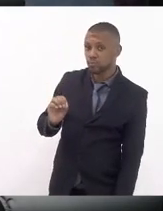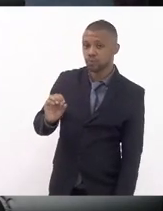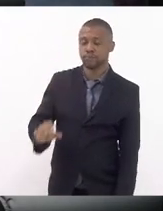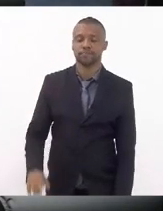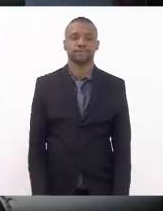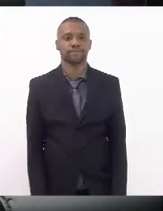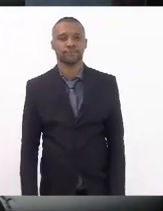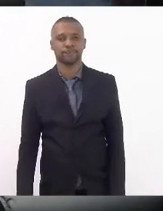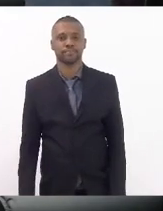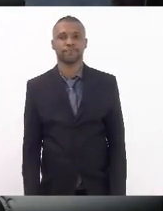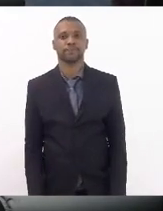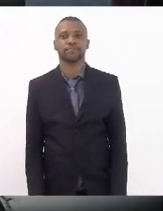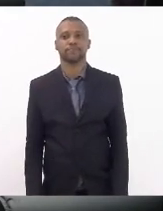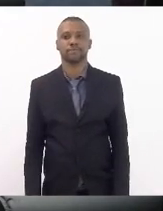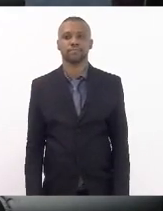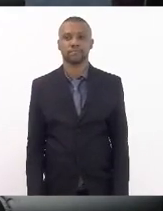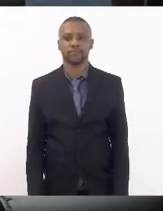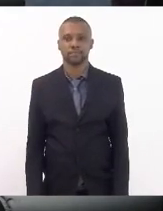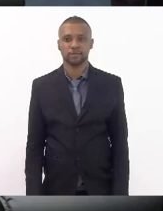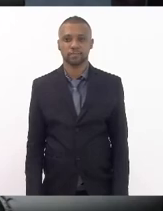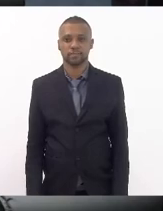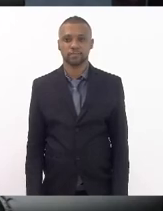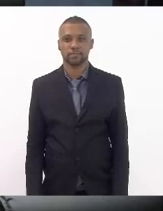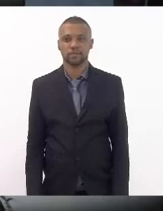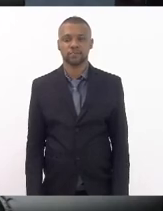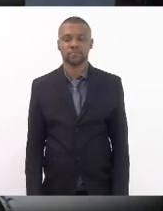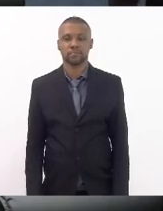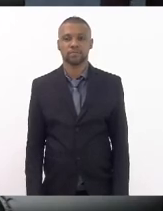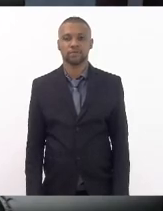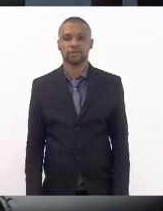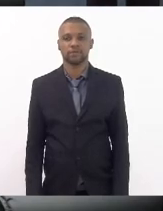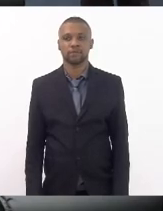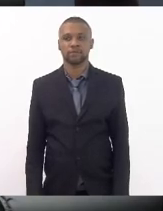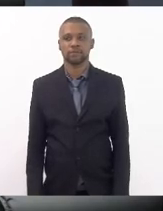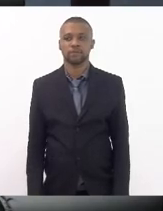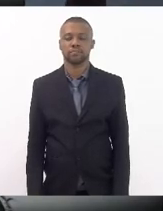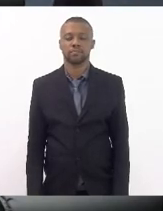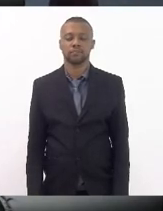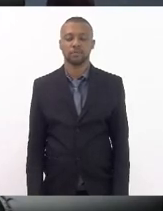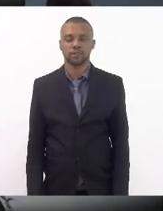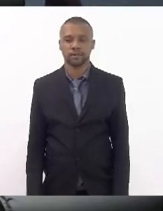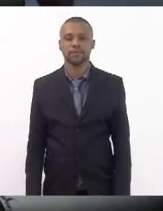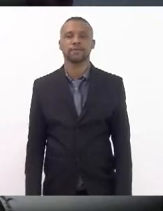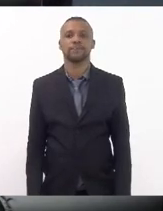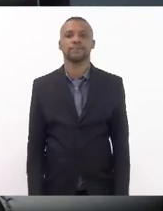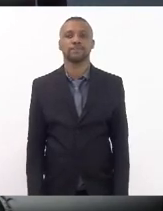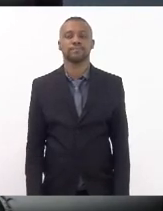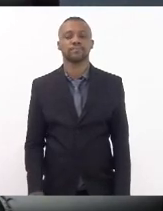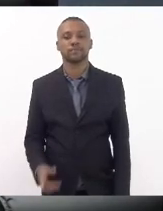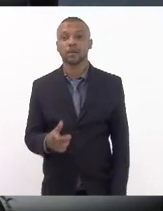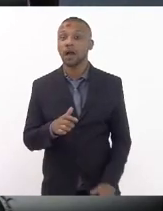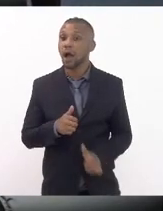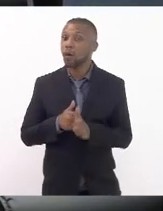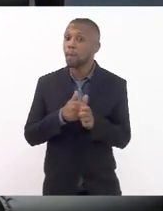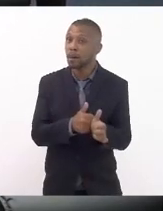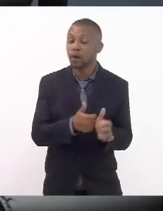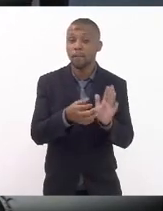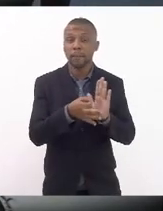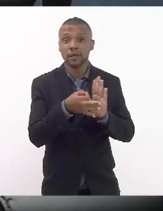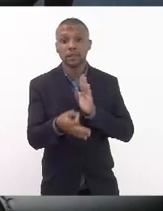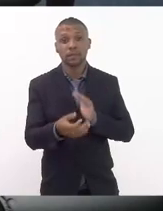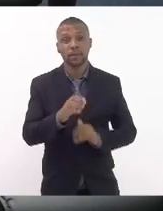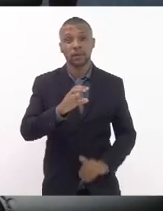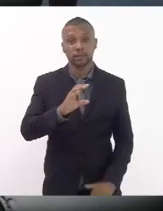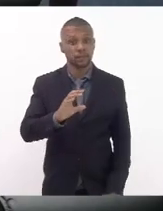Primeiro, Duarte Lamouros, transporte coletivo público, vai meu corpo, minha vida. Acompanhe CCJ, presidente.